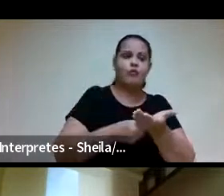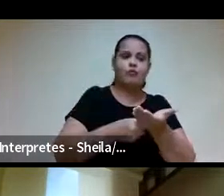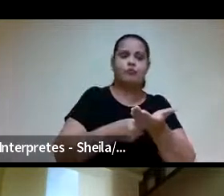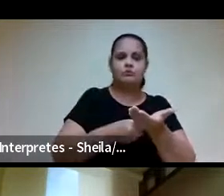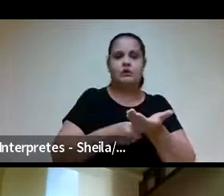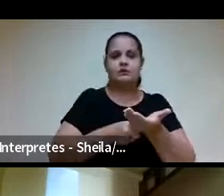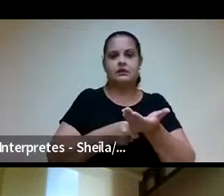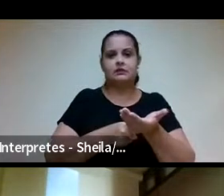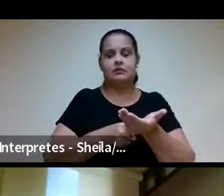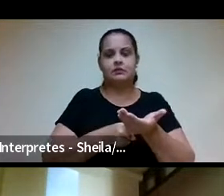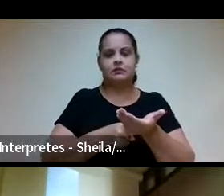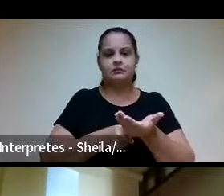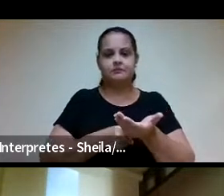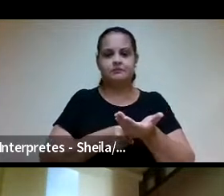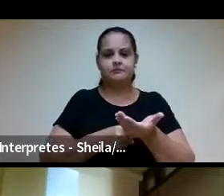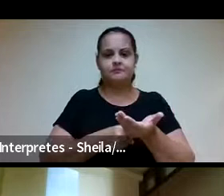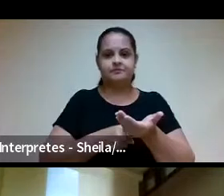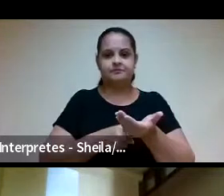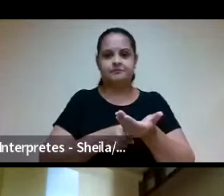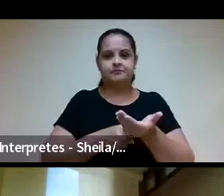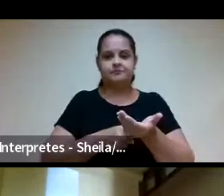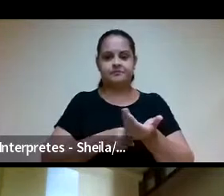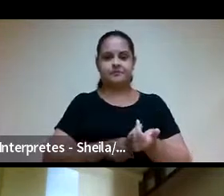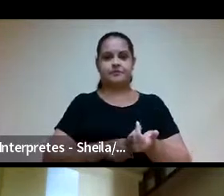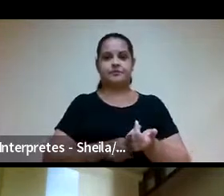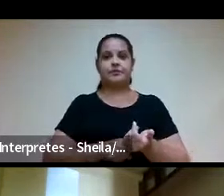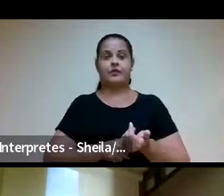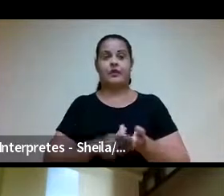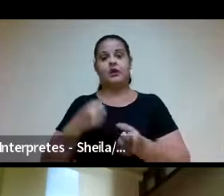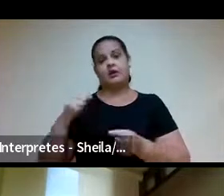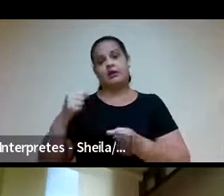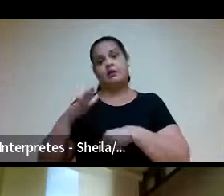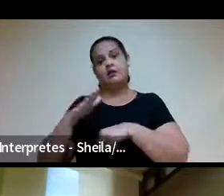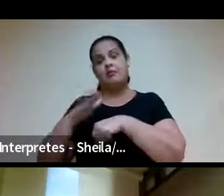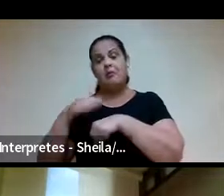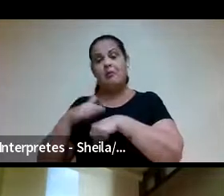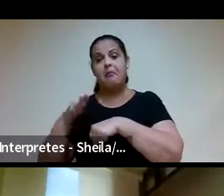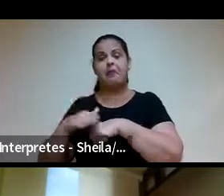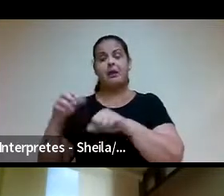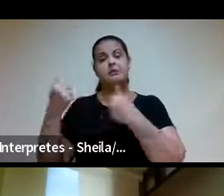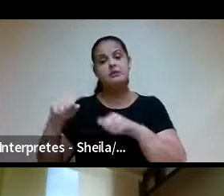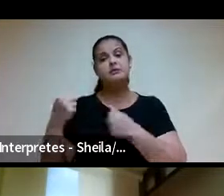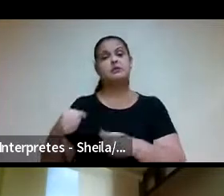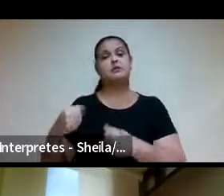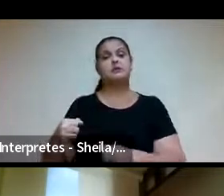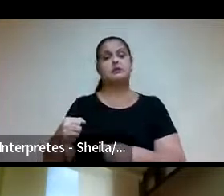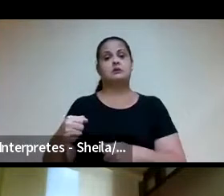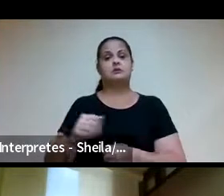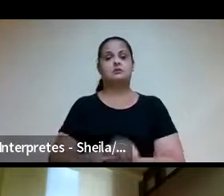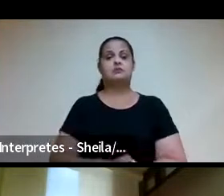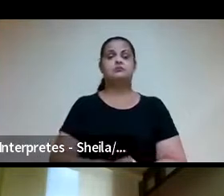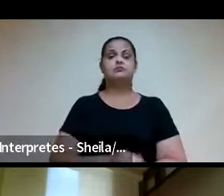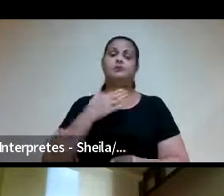seis, né? Às vezes até mais, se for necessário. Então,